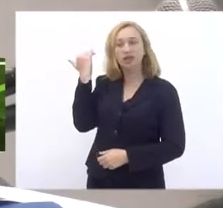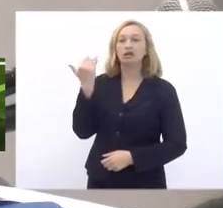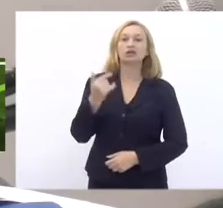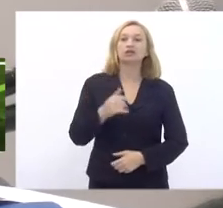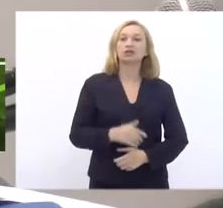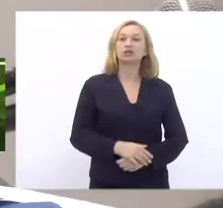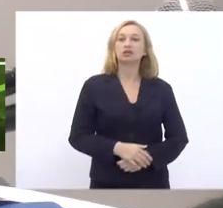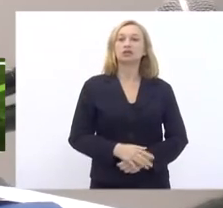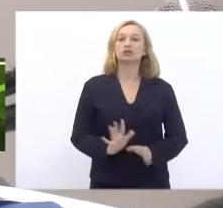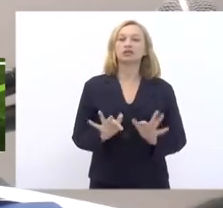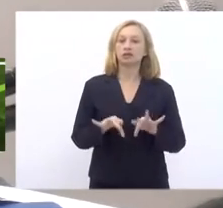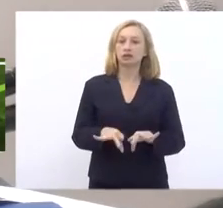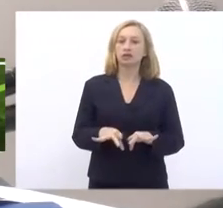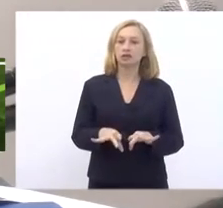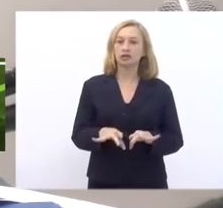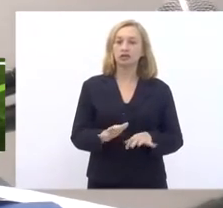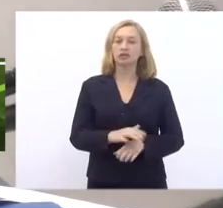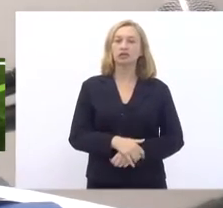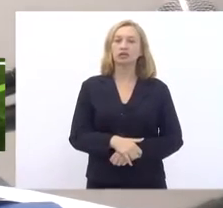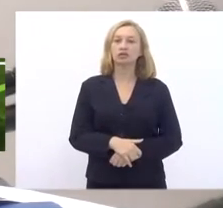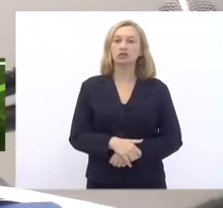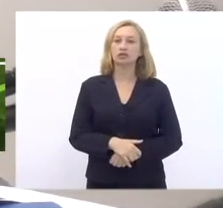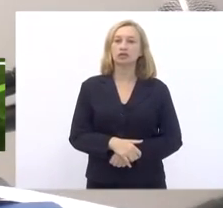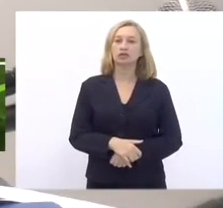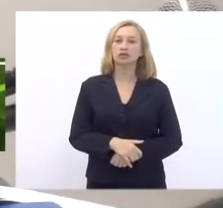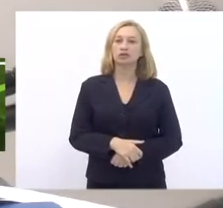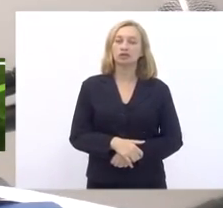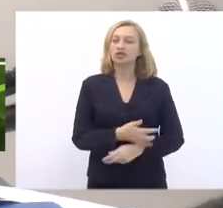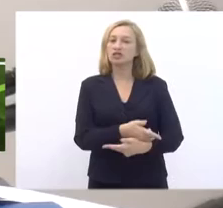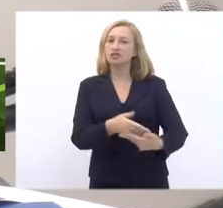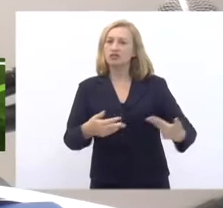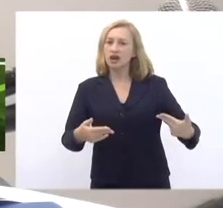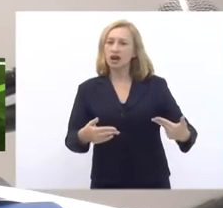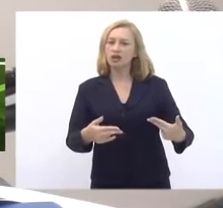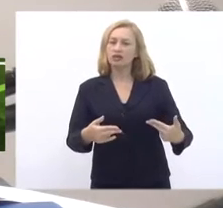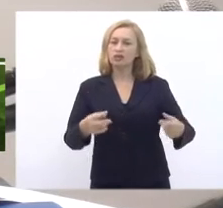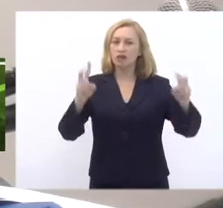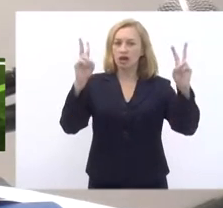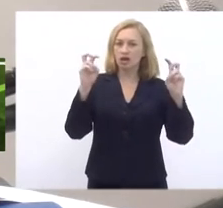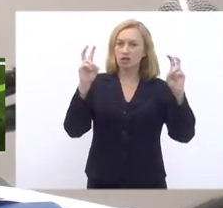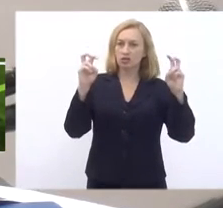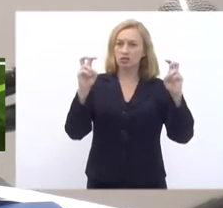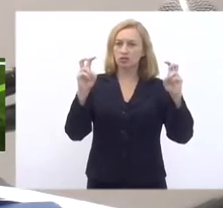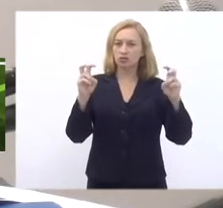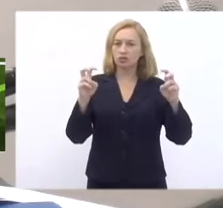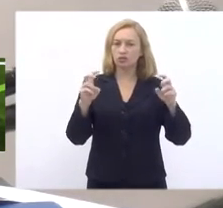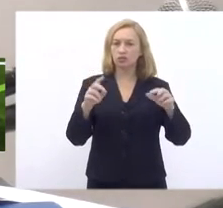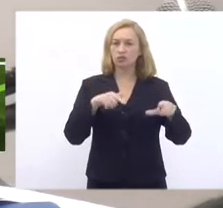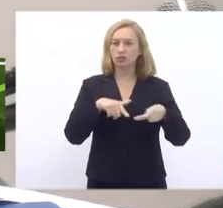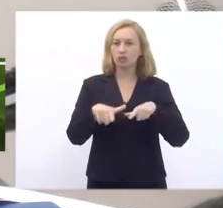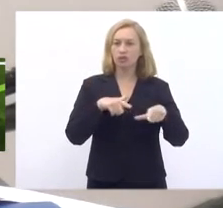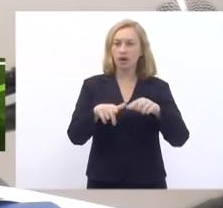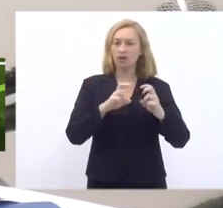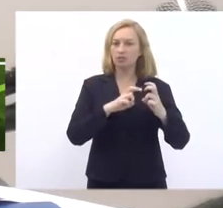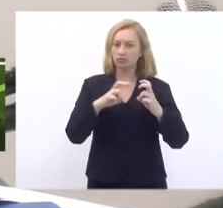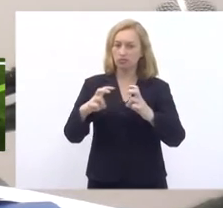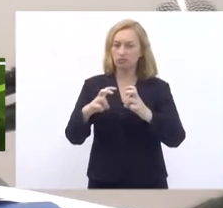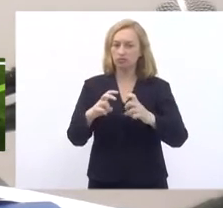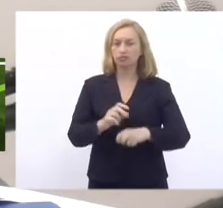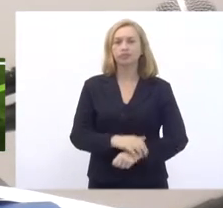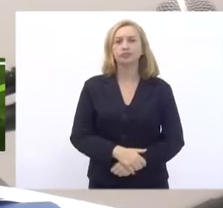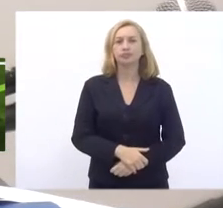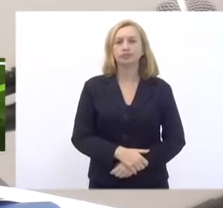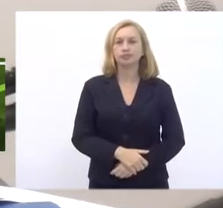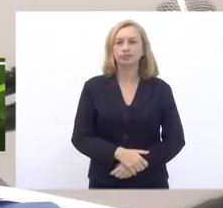acabamos tratando de, introdutoriamente, de vários aspectos relacionados à prestação de serviços ferroviários no Rio de Janeiro, de passageiros.